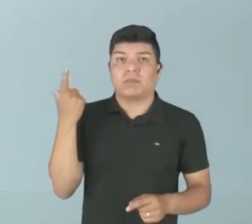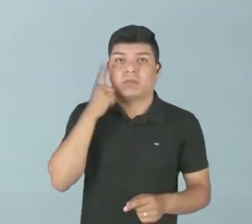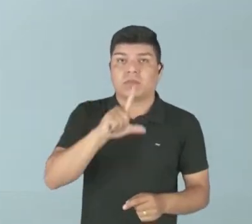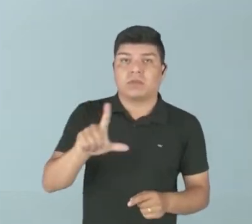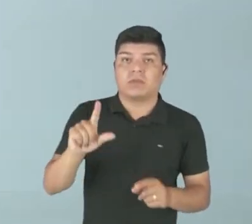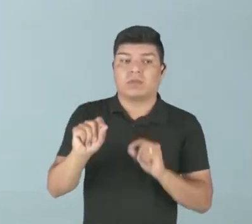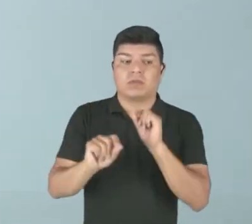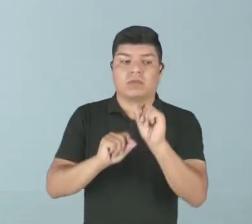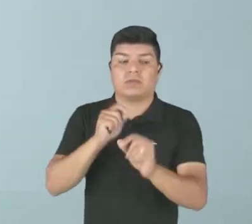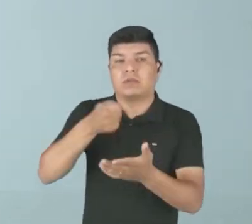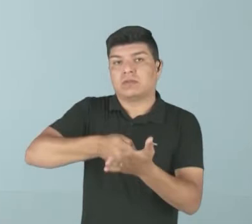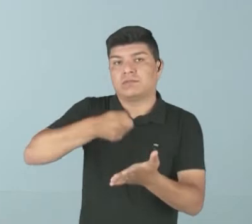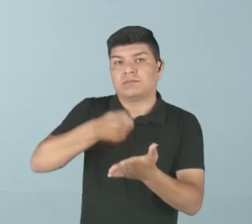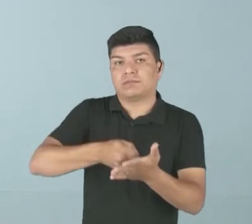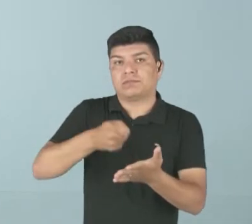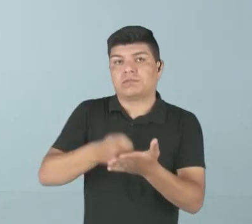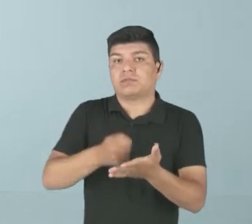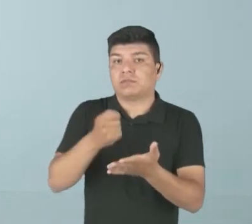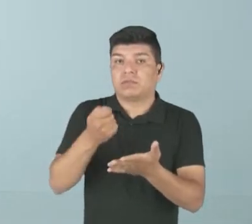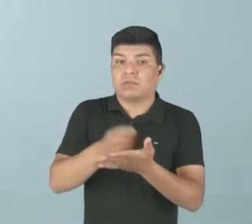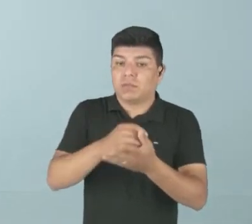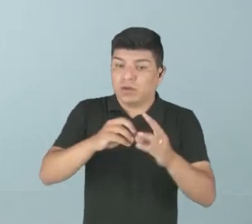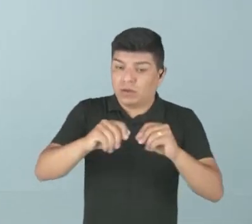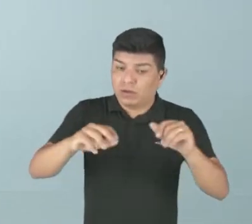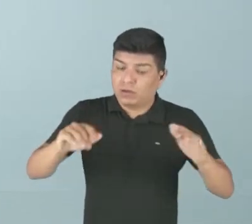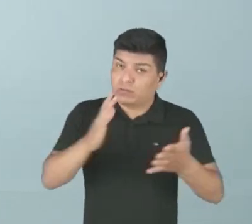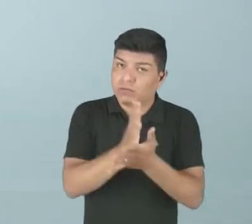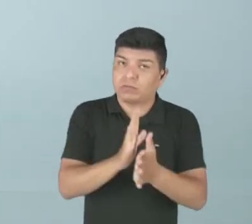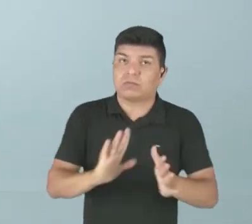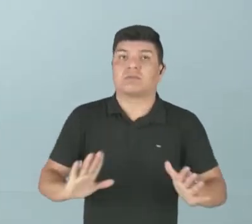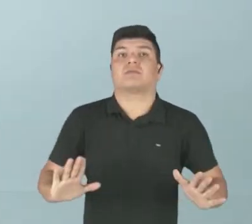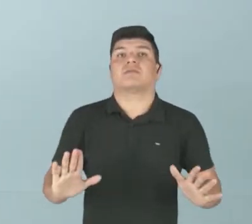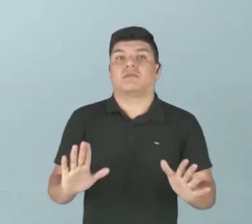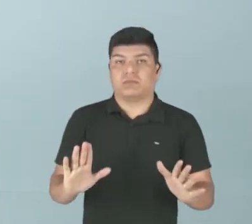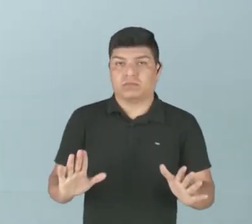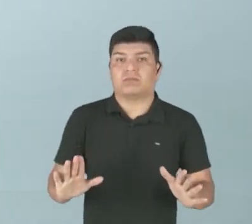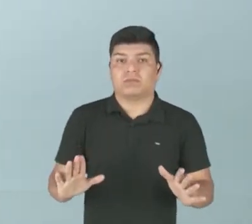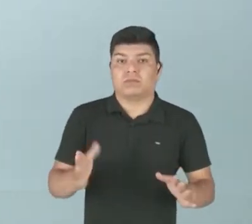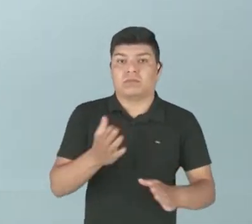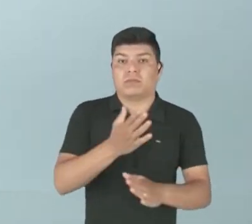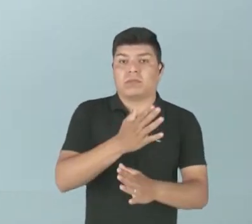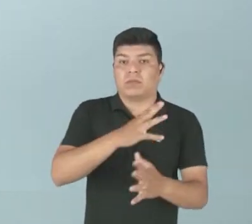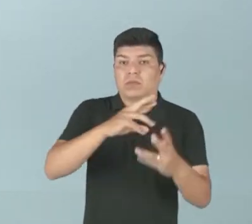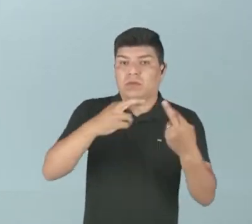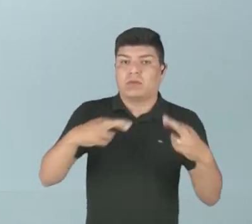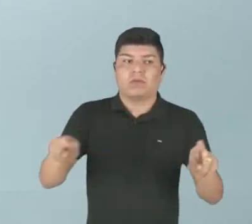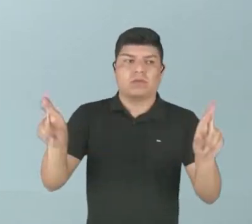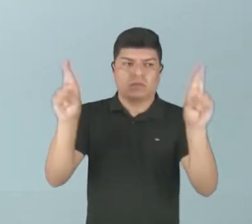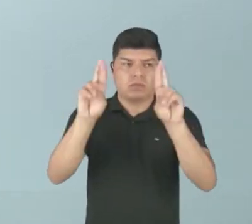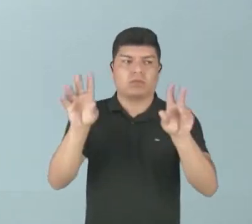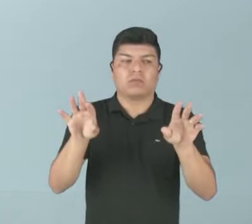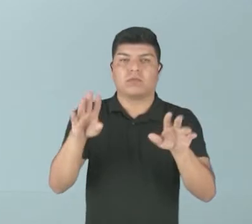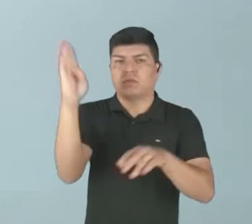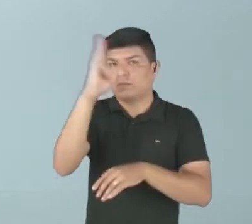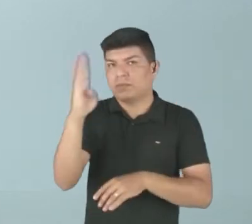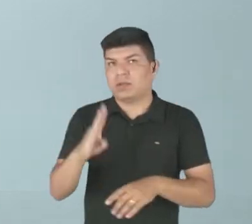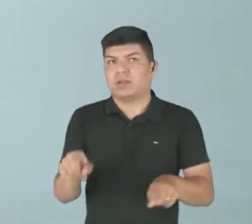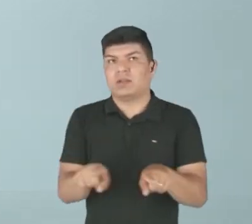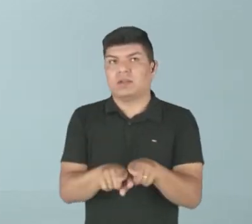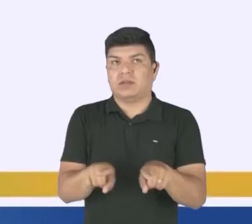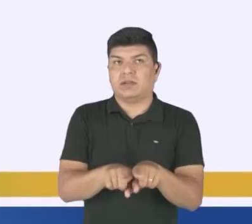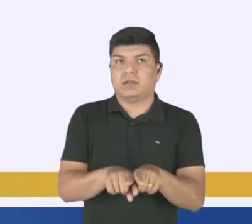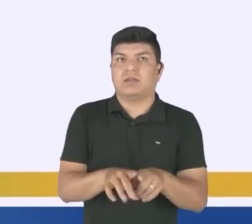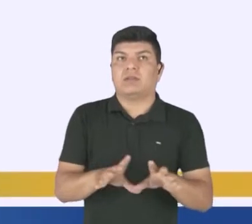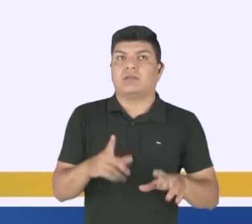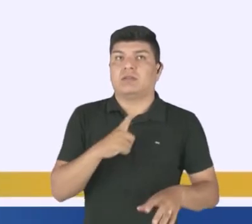solução para essas formas de degradação que acontecem nos ecossistemas, nos biomas brasileiros. E aí